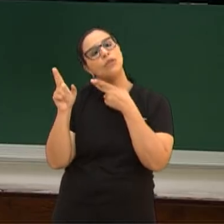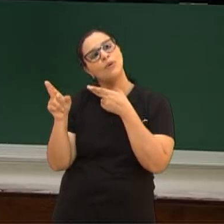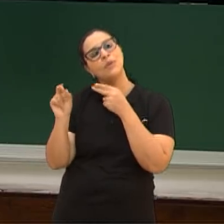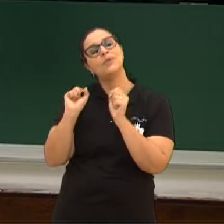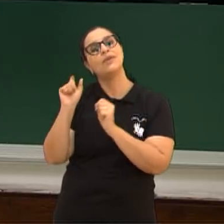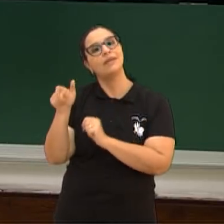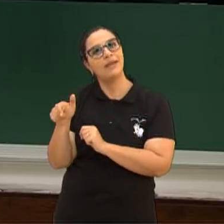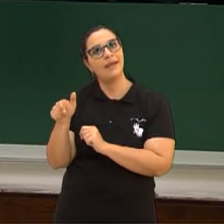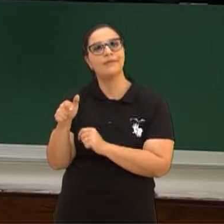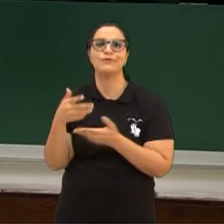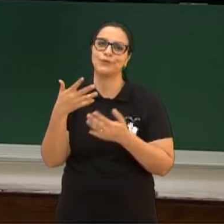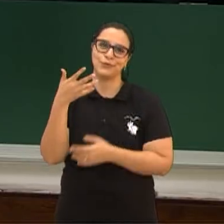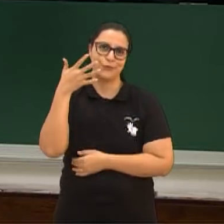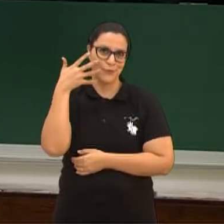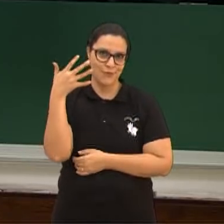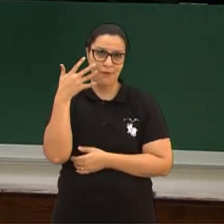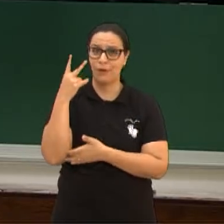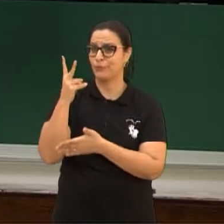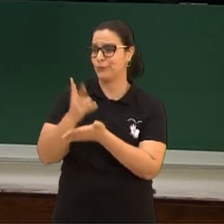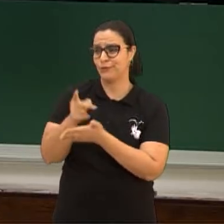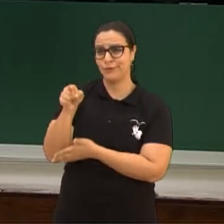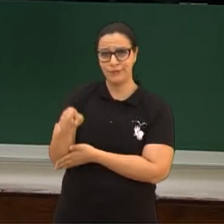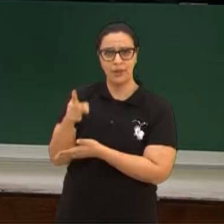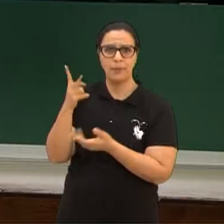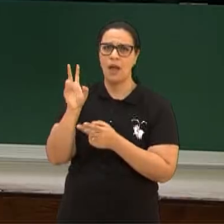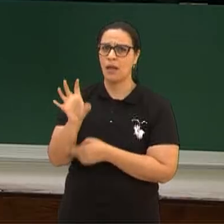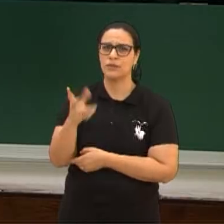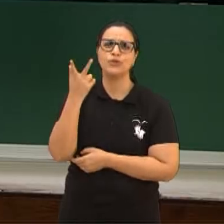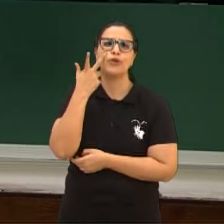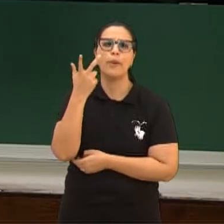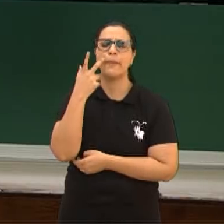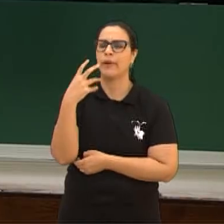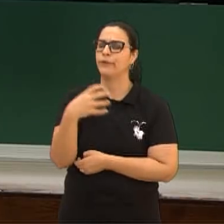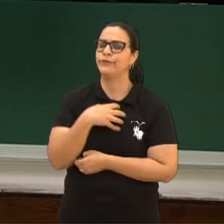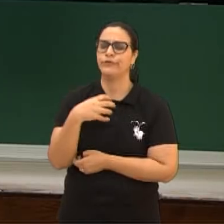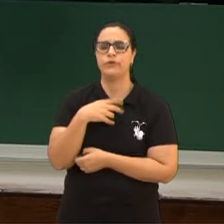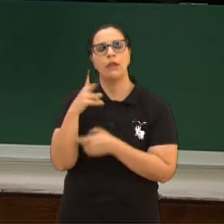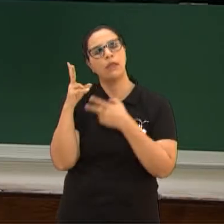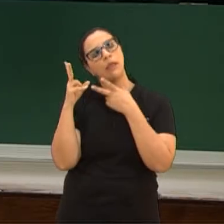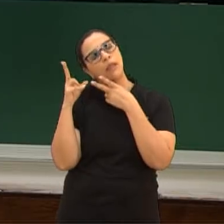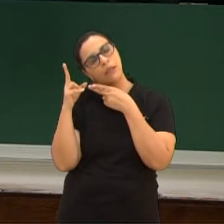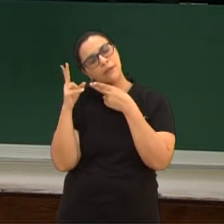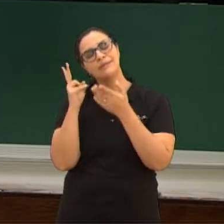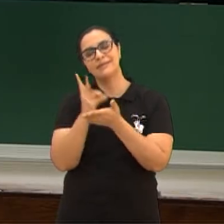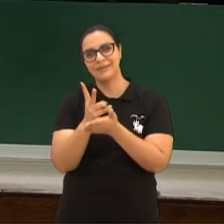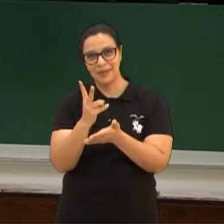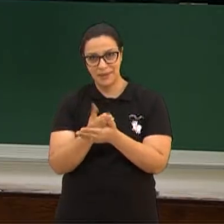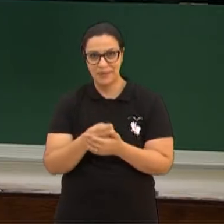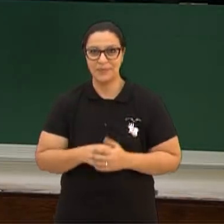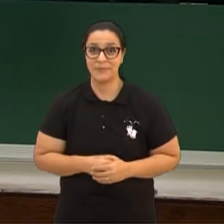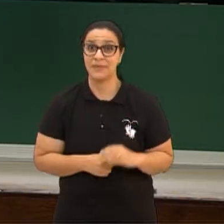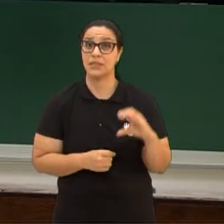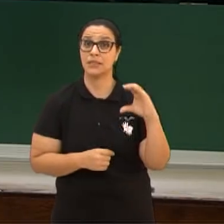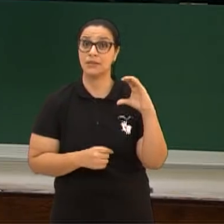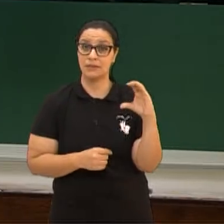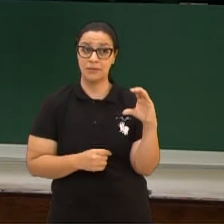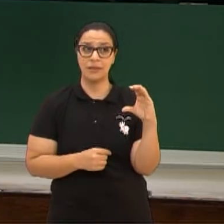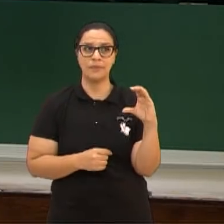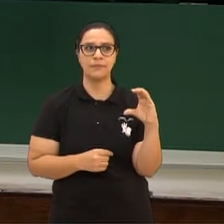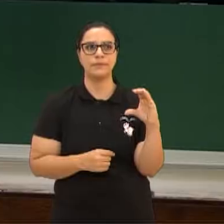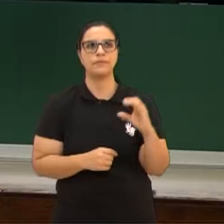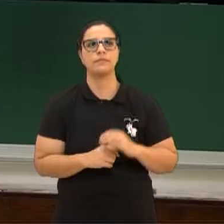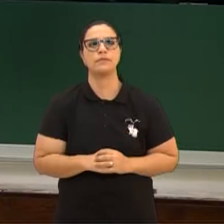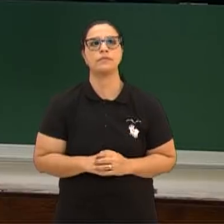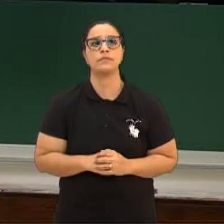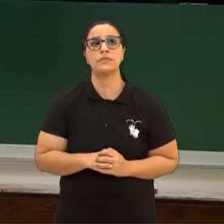Garfield, of course. É sempre o Garfield que está dormindo, né? Que está descansando. What is John